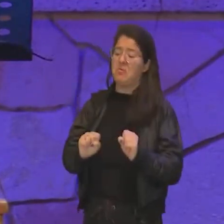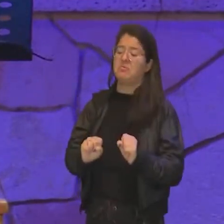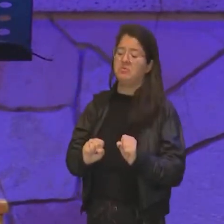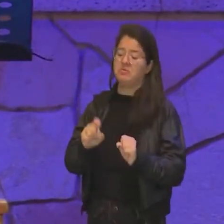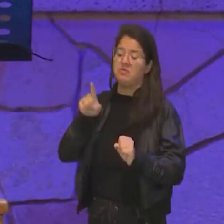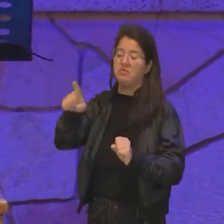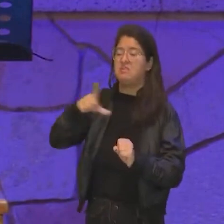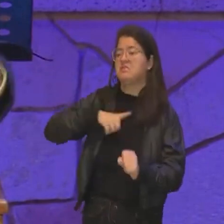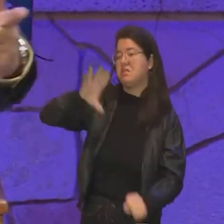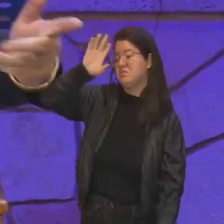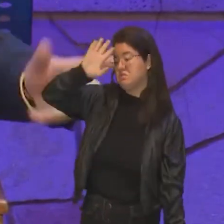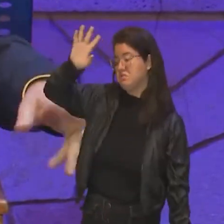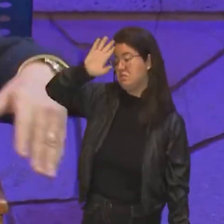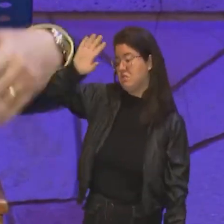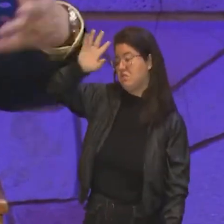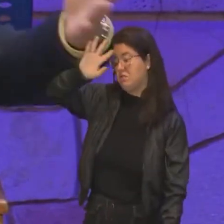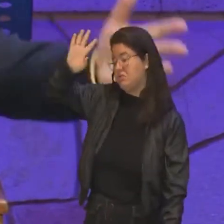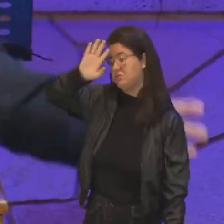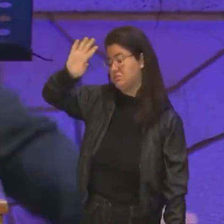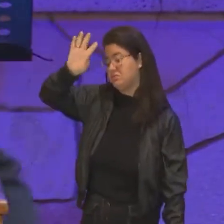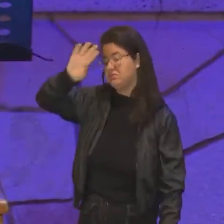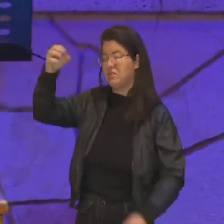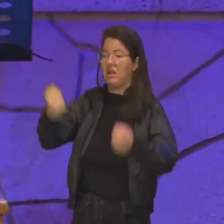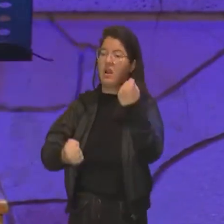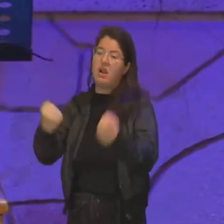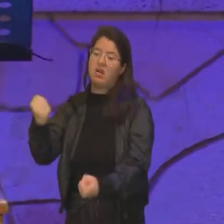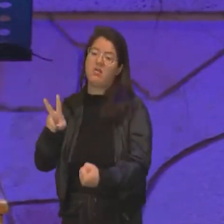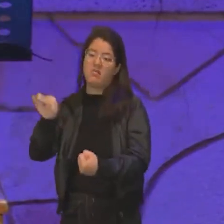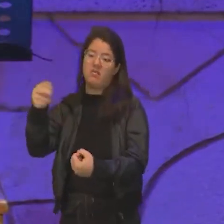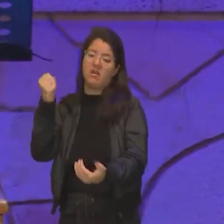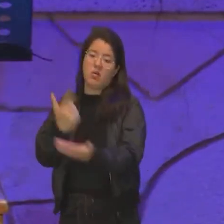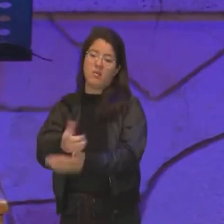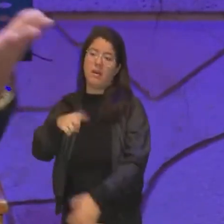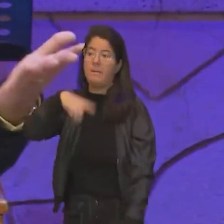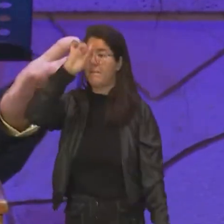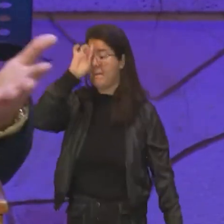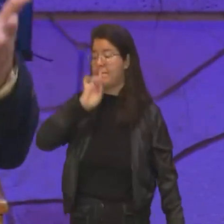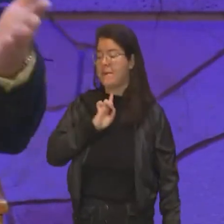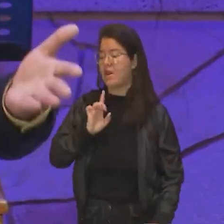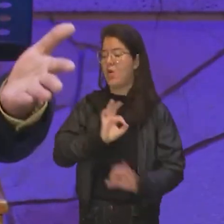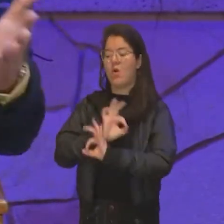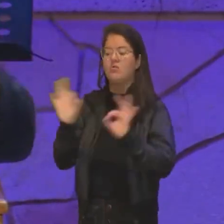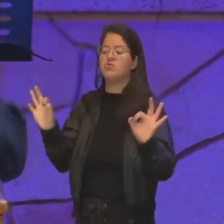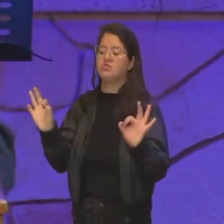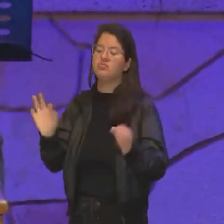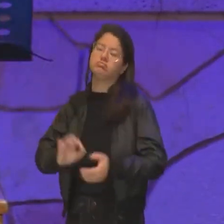Você tem um sonho, então naquele sonho o carro que você vai comprar é um carro amarelo. Ótimo.